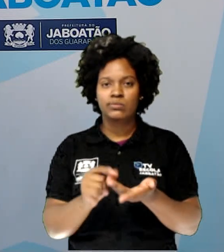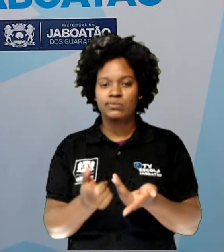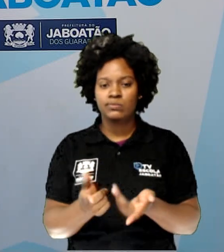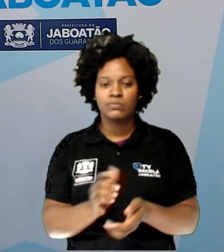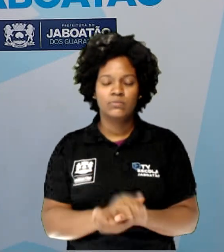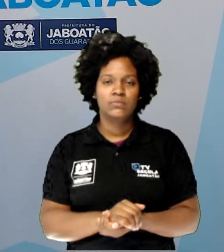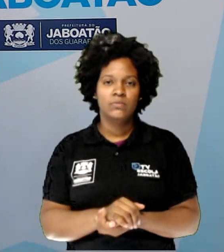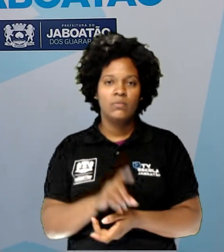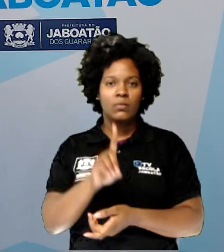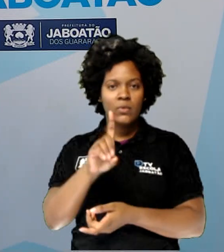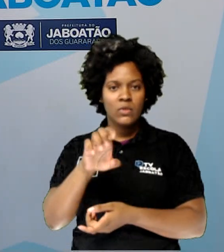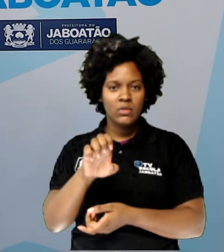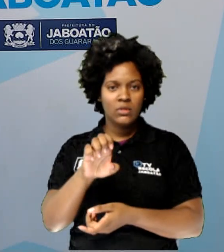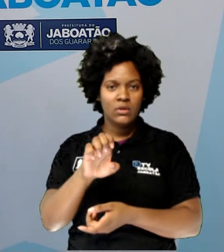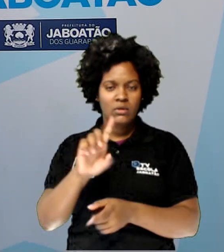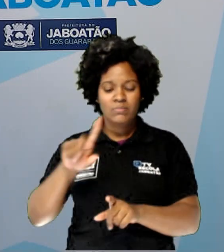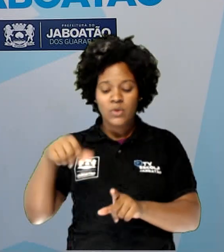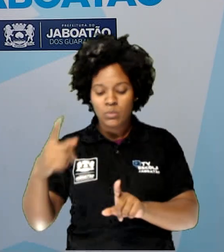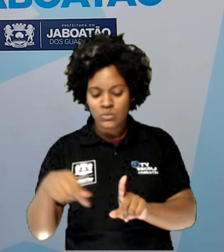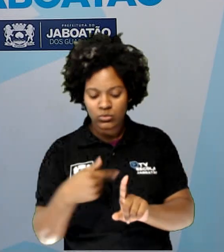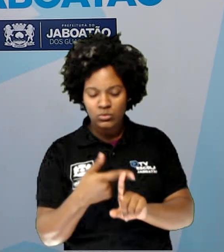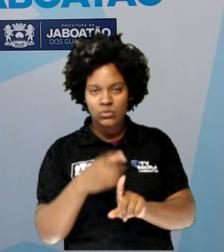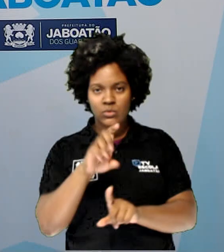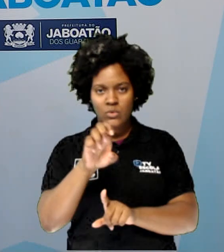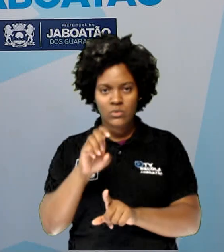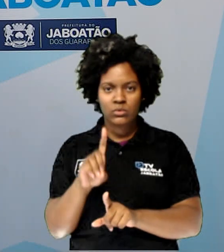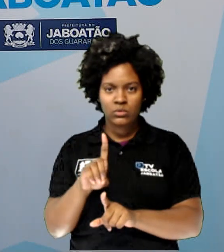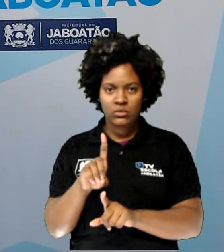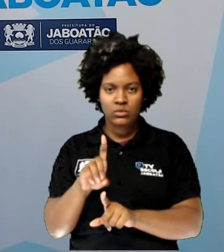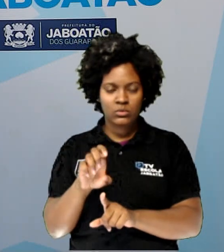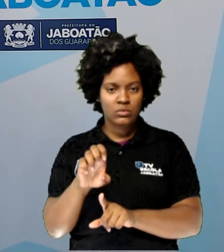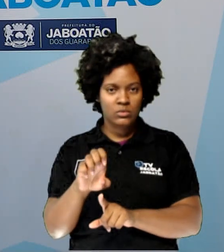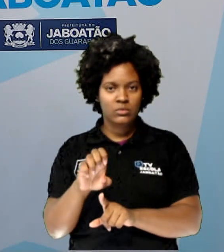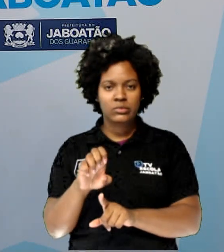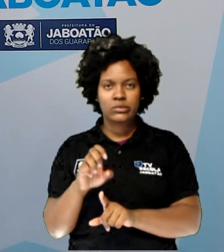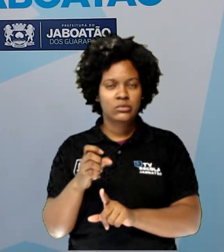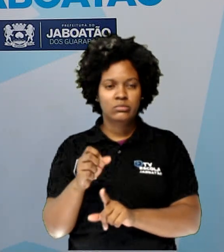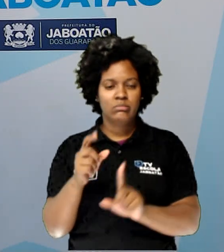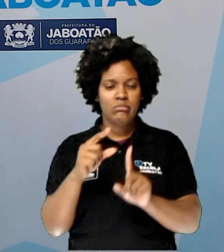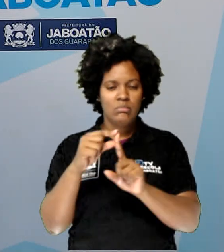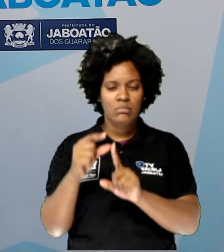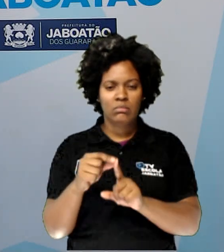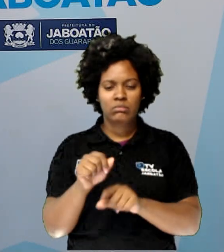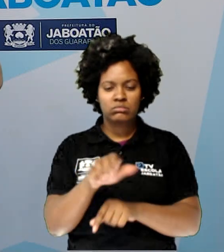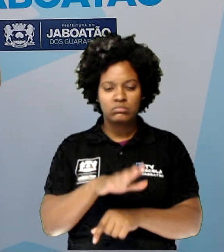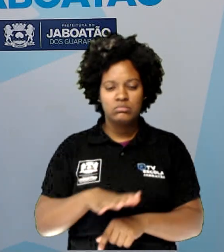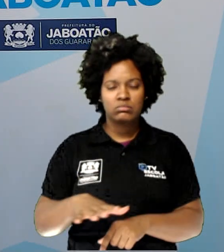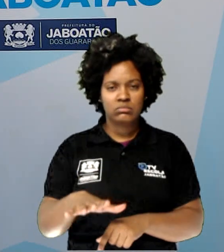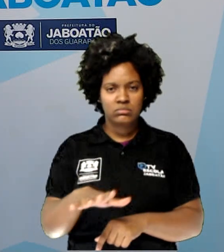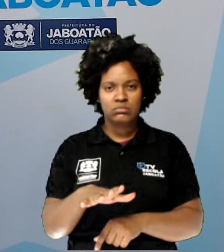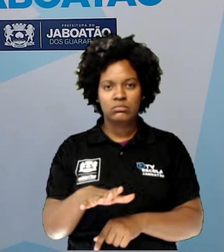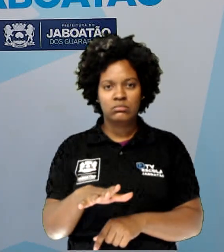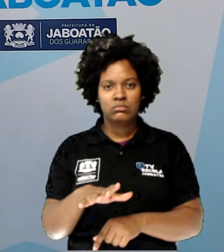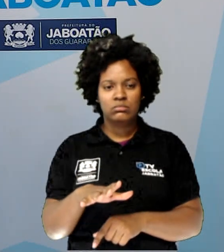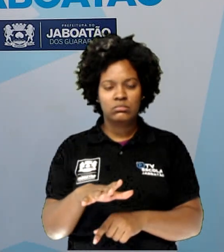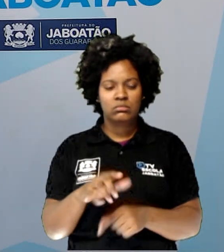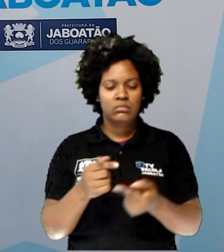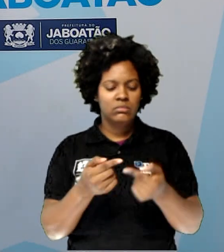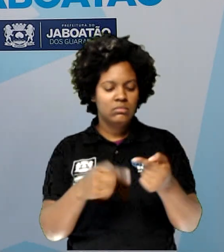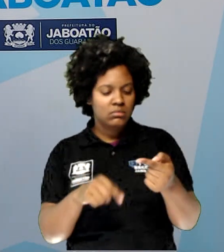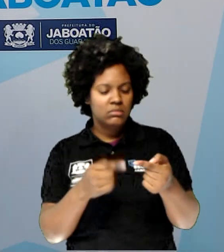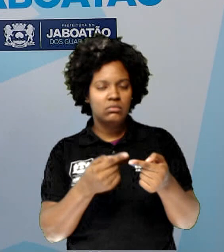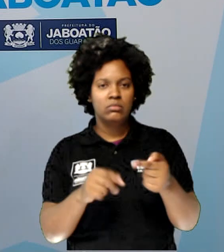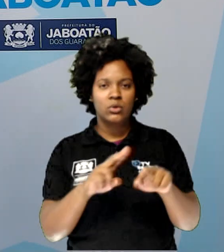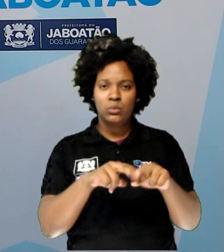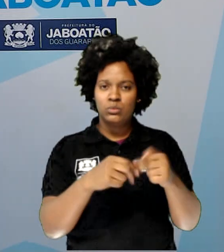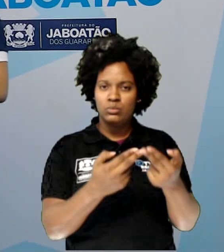de Nárnia. Então, o sentido que está sendo aplicado à palavra terra vai interferir diretamente na regência dos termos. Por este